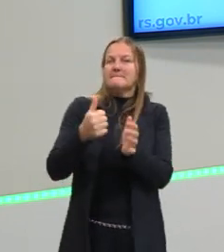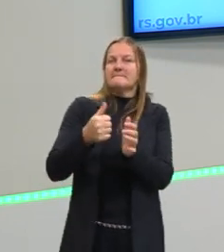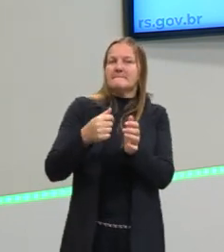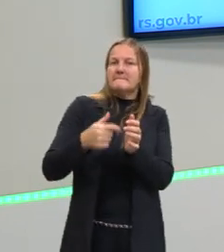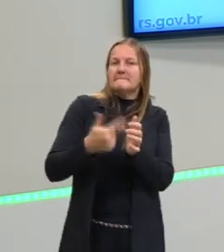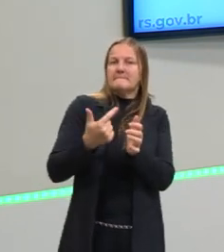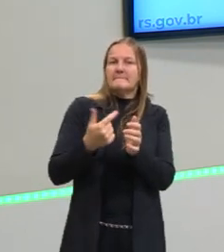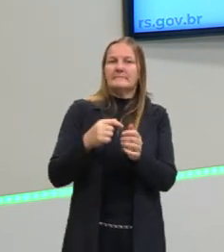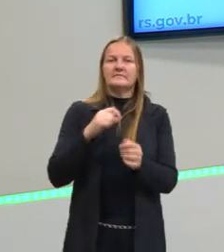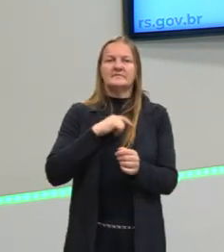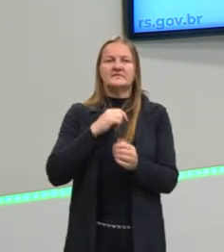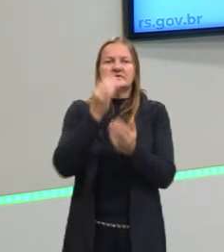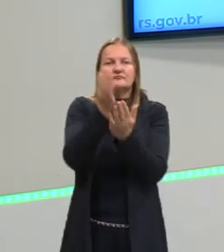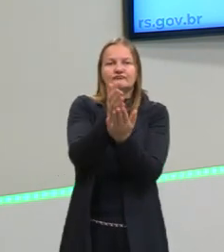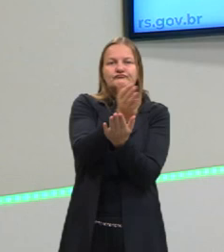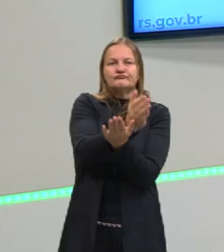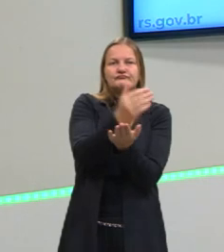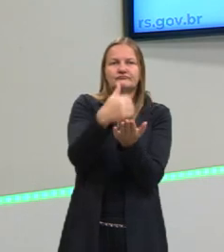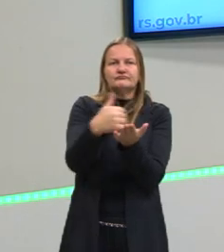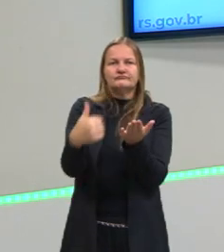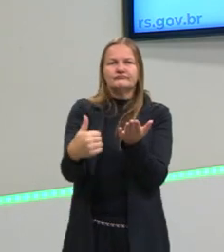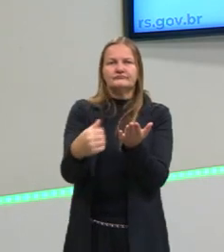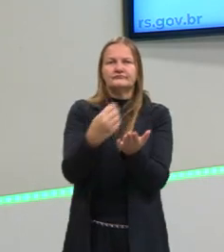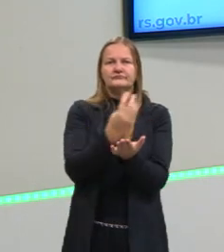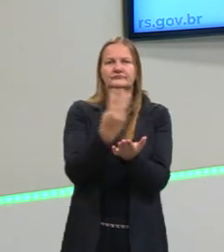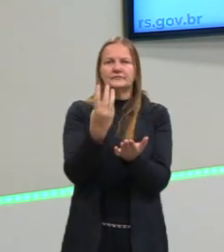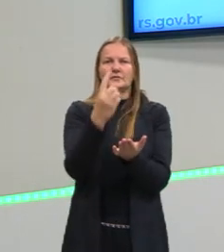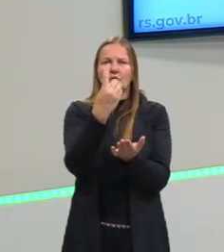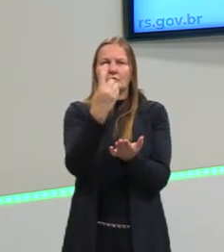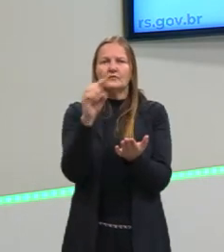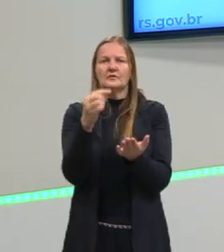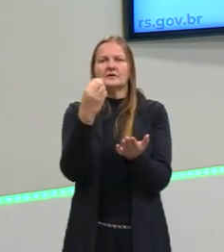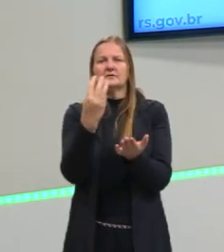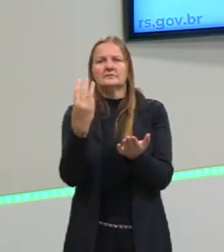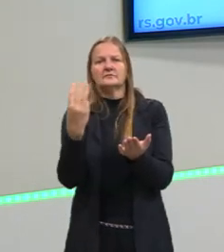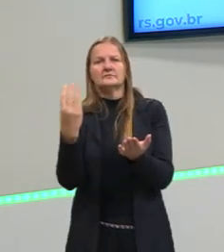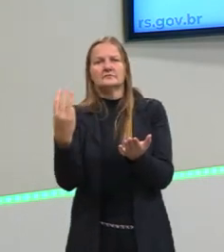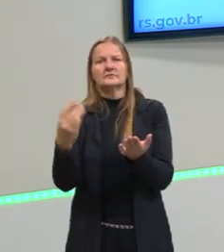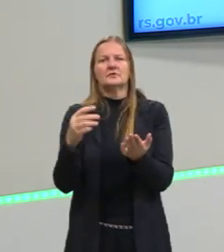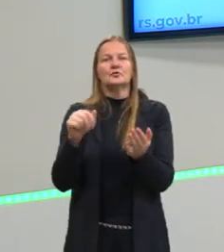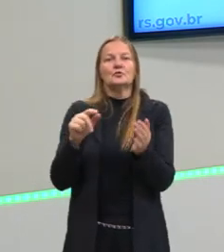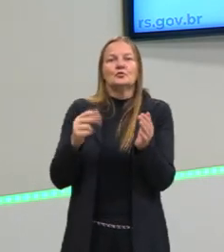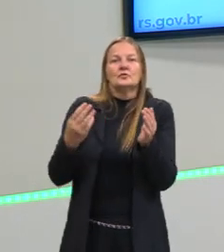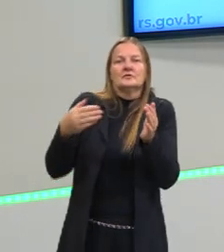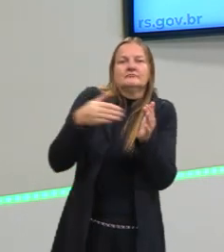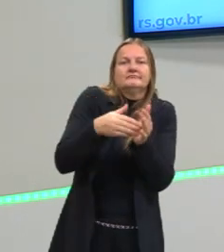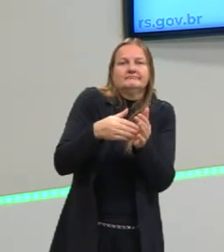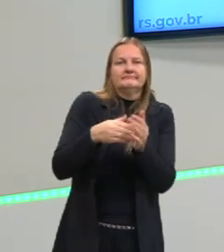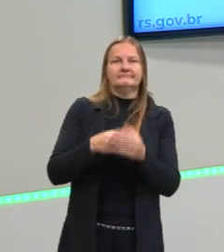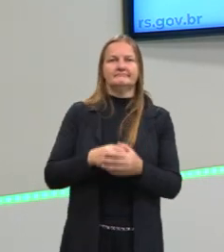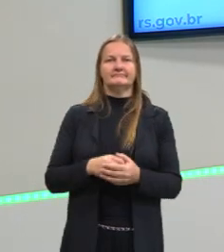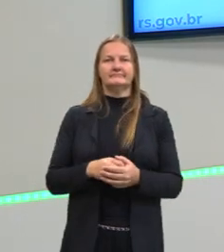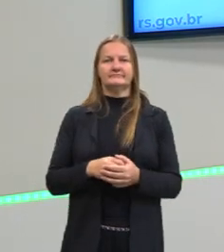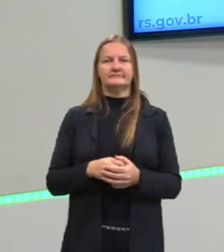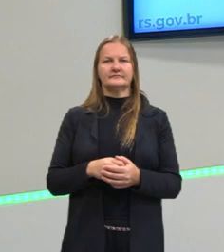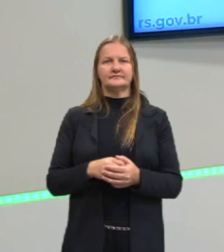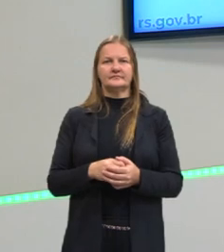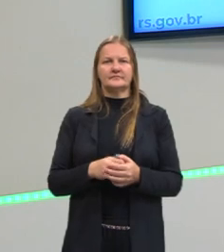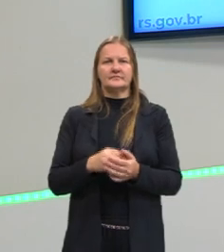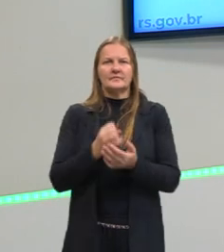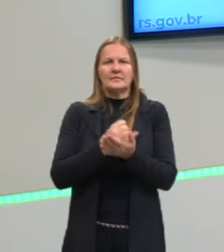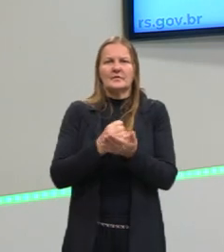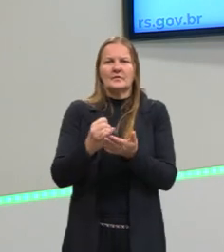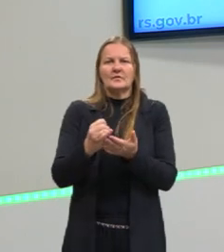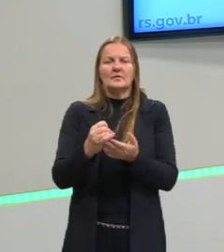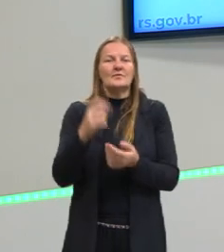porque se nós ficarmos dividindo né um 33 33 33 nunca chegarmos a a um ponto inicial